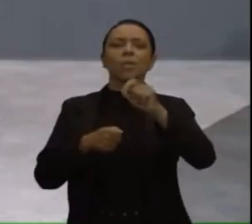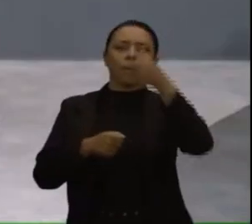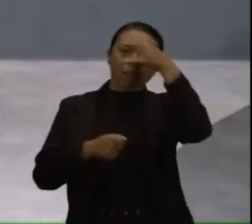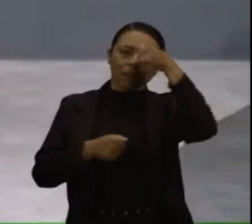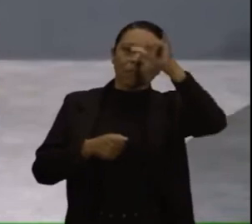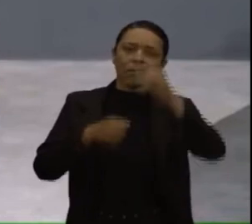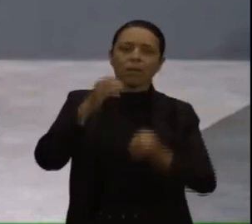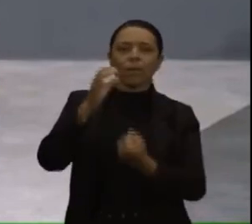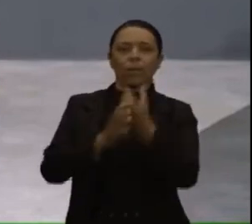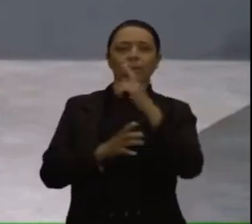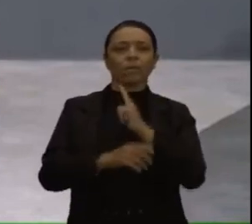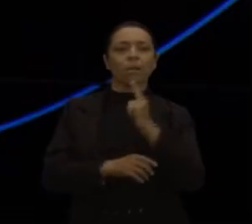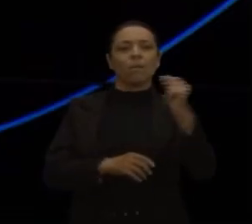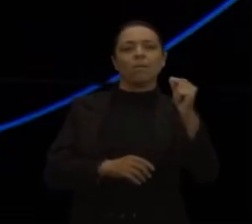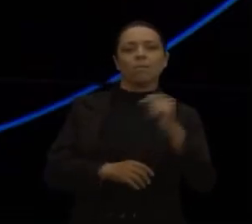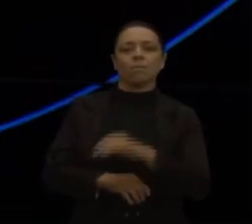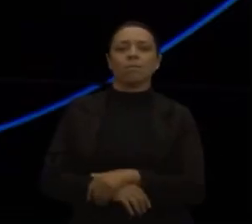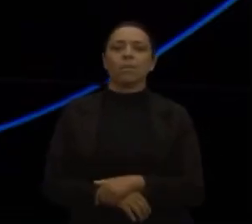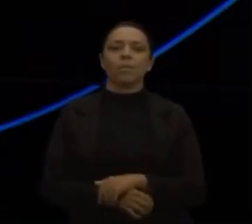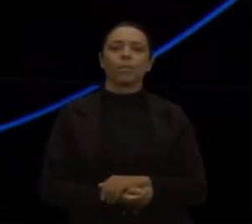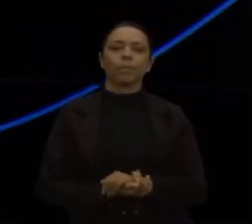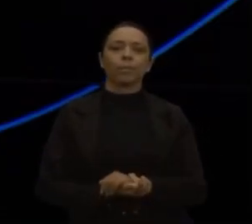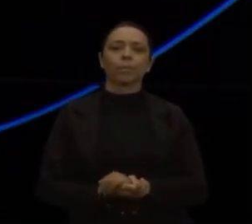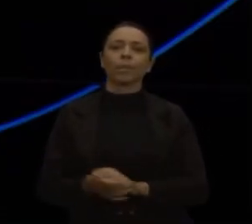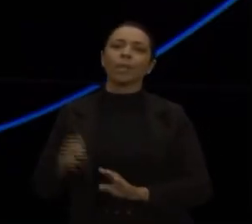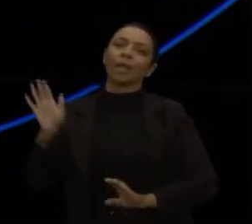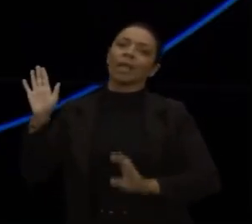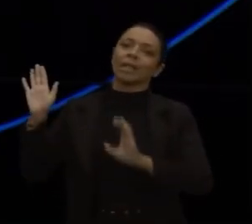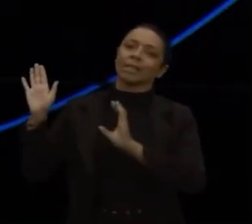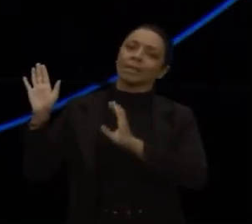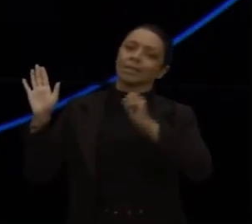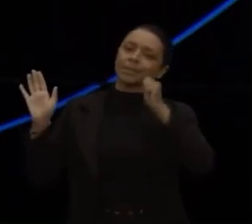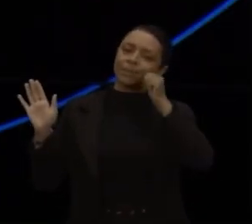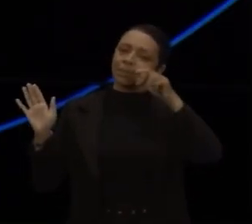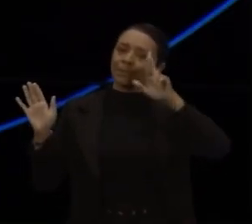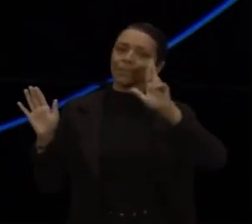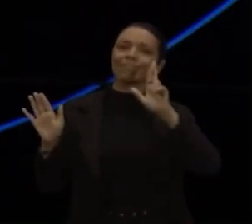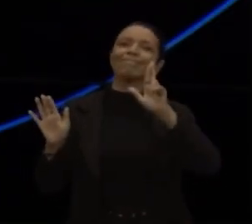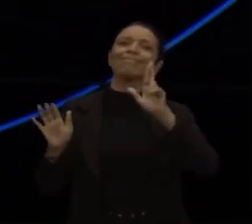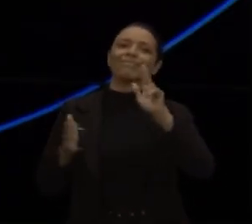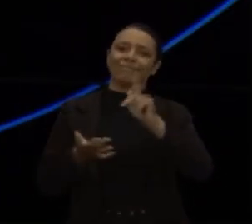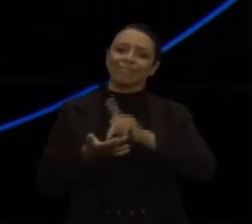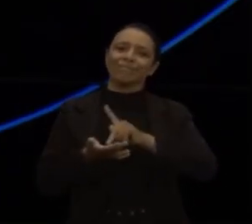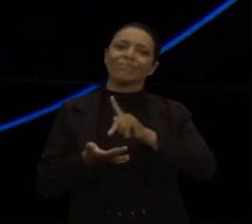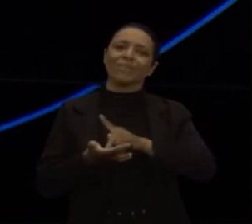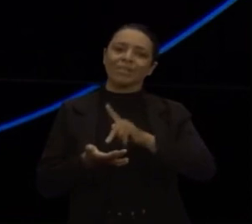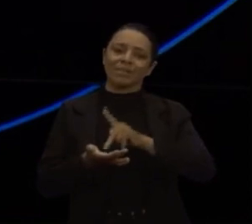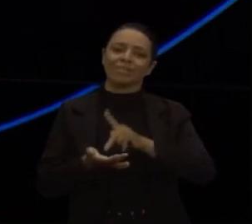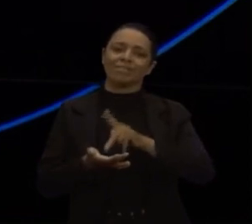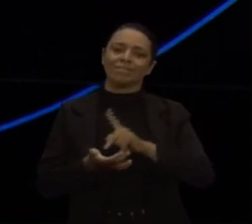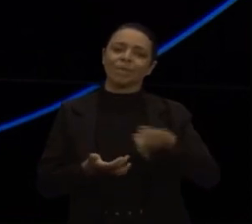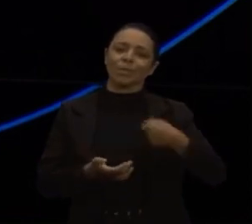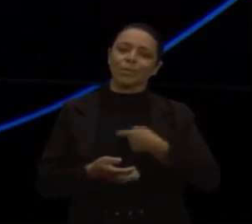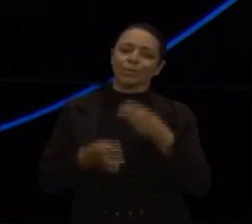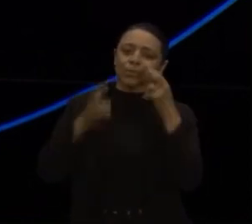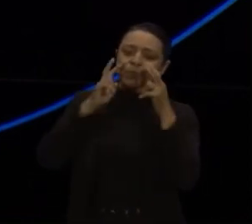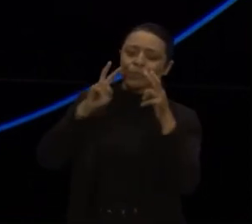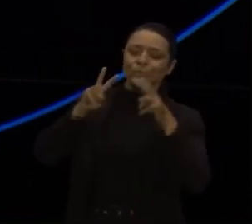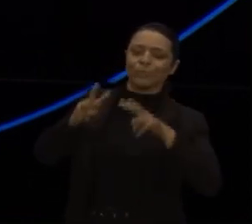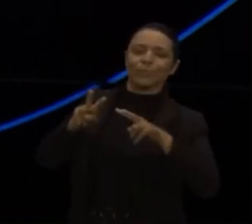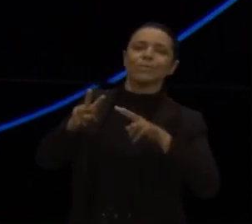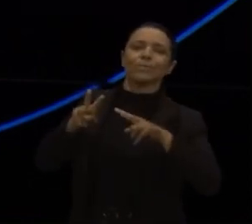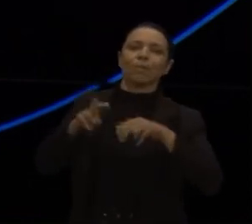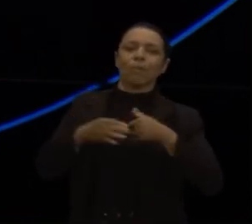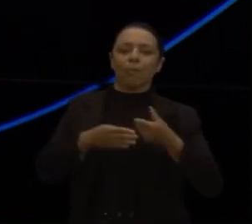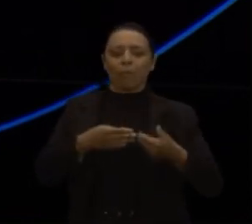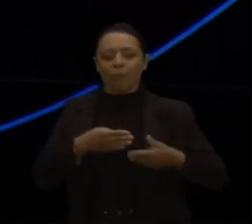90 segundos candidato André lamentavelmente nós estamos presenciando e venda ao longo do